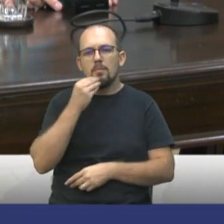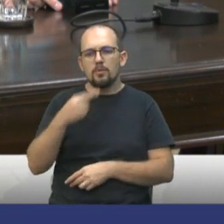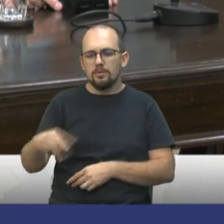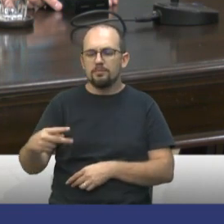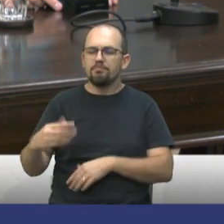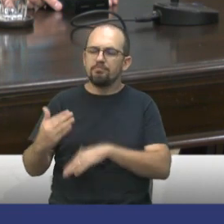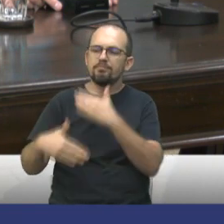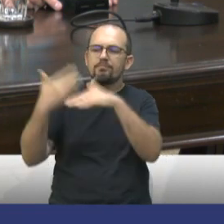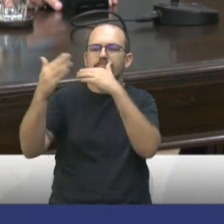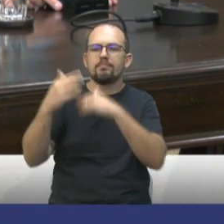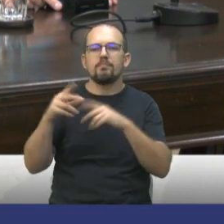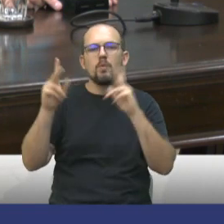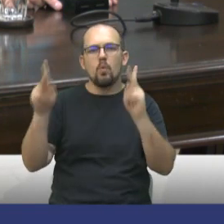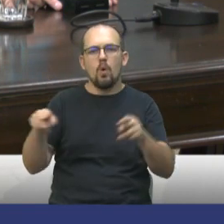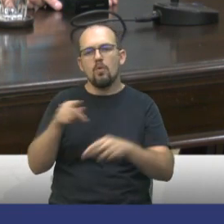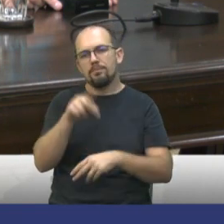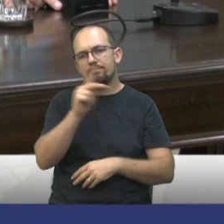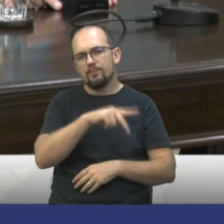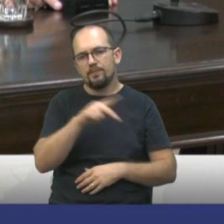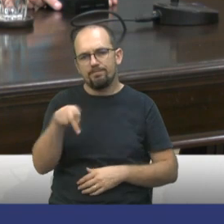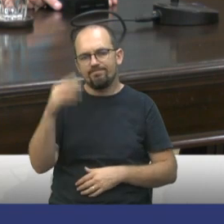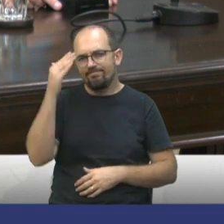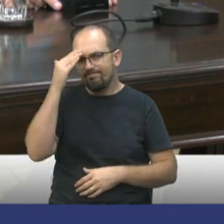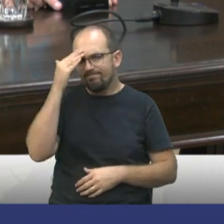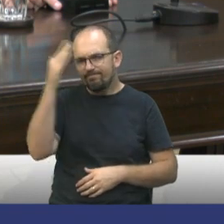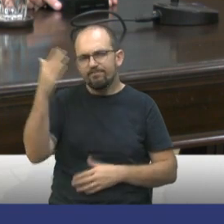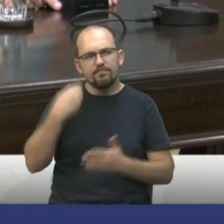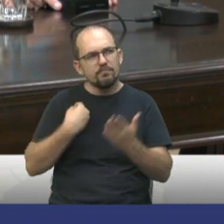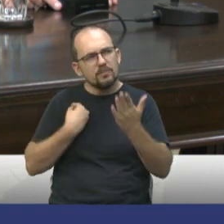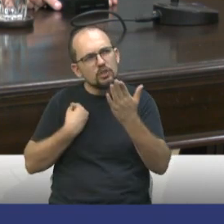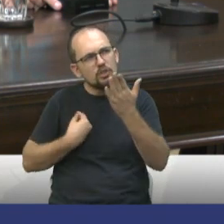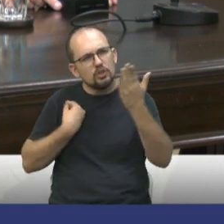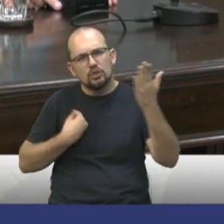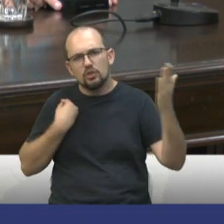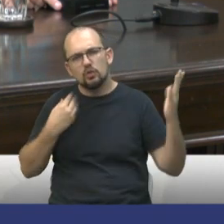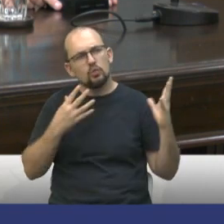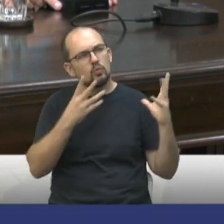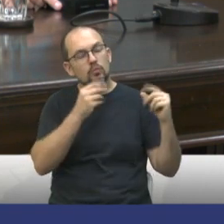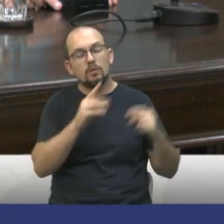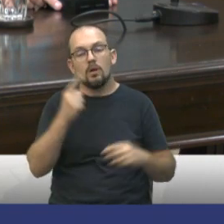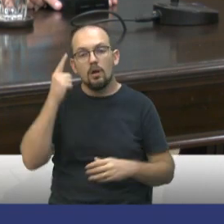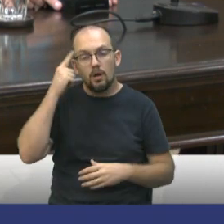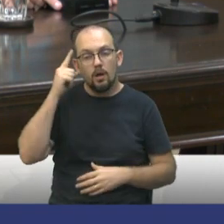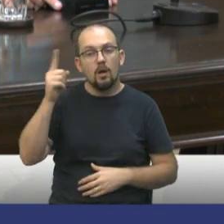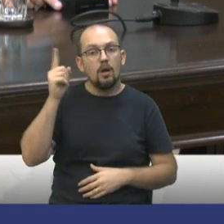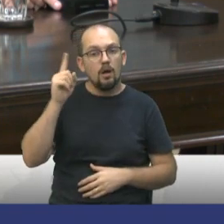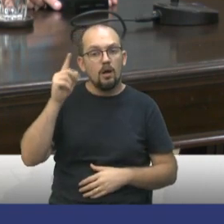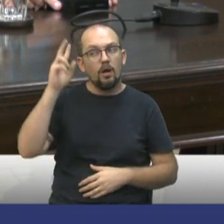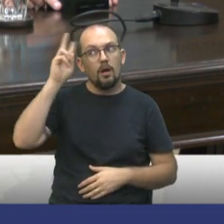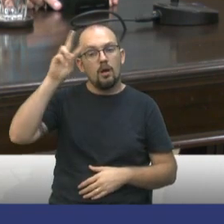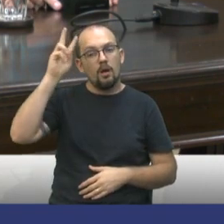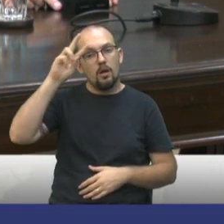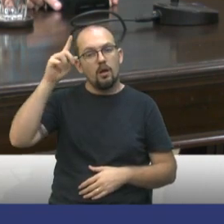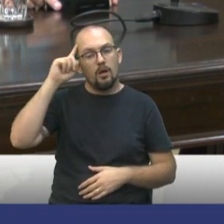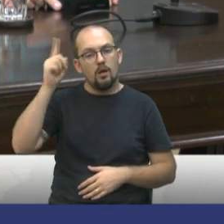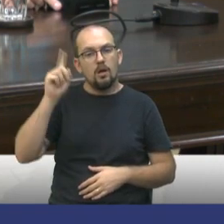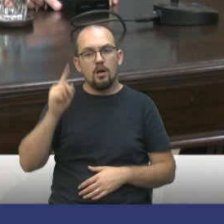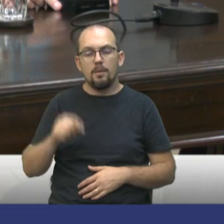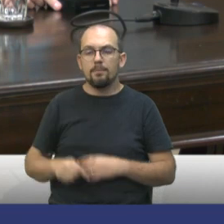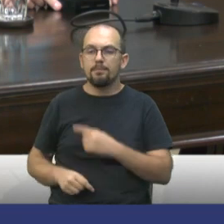tornarem mestres. Então, muito obrigado pela presença de todos. Ah, não posso deixar de lembrar aqui